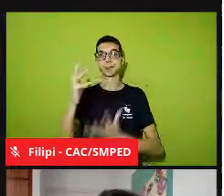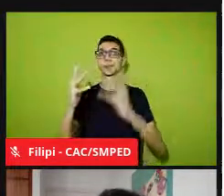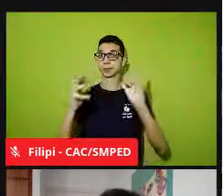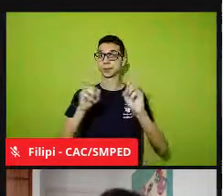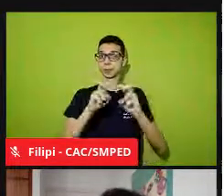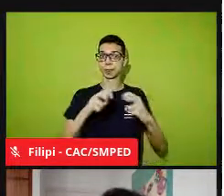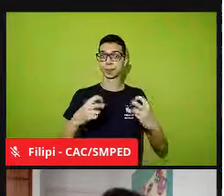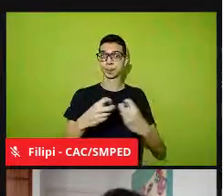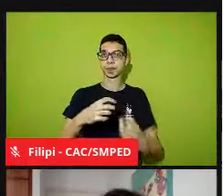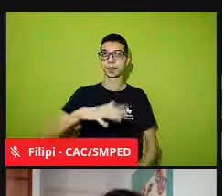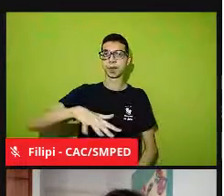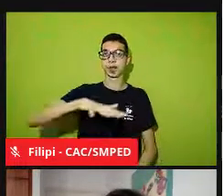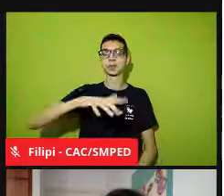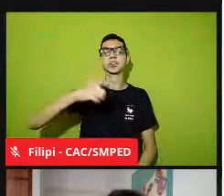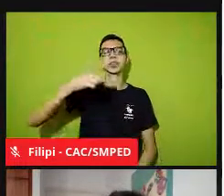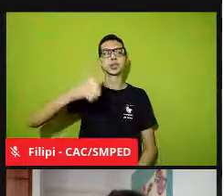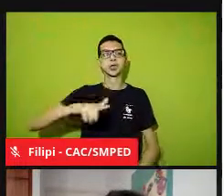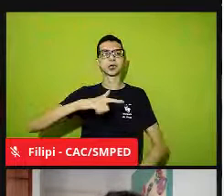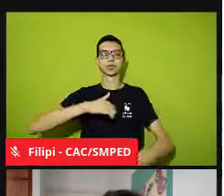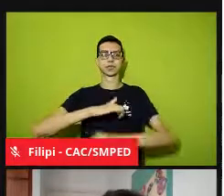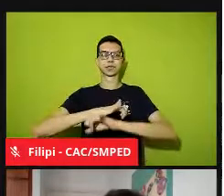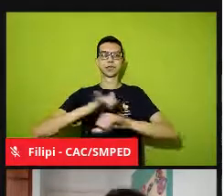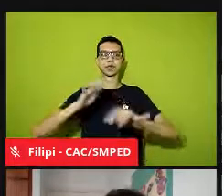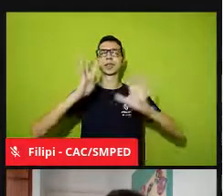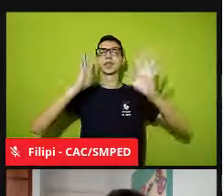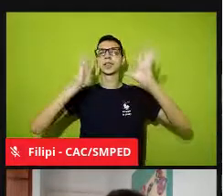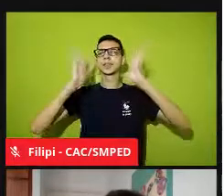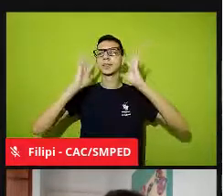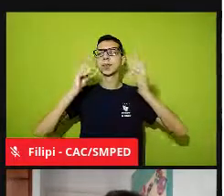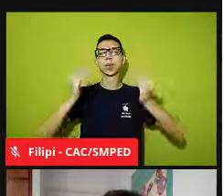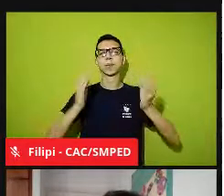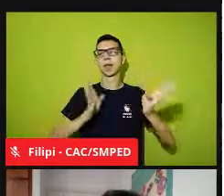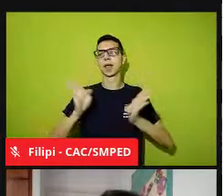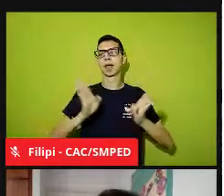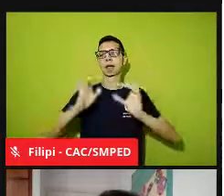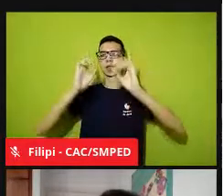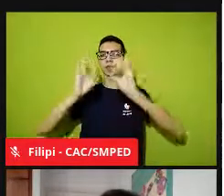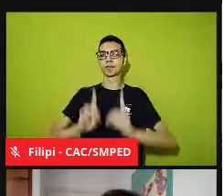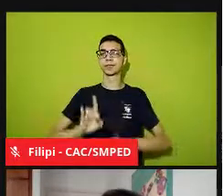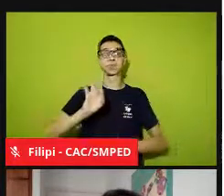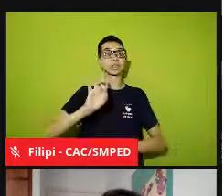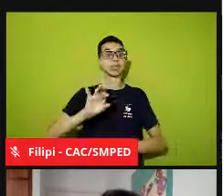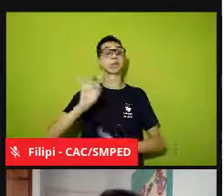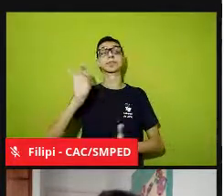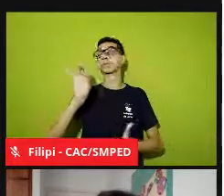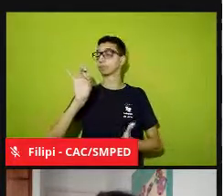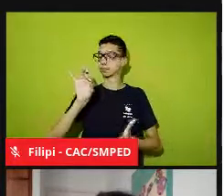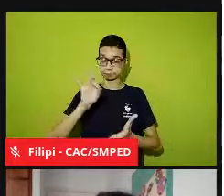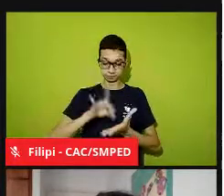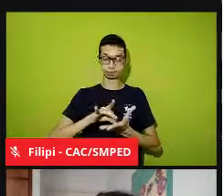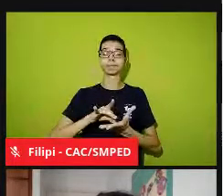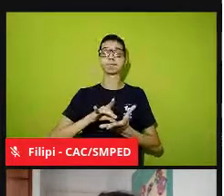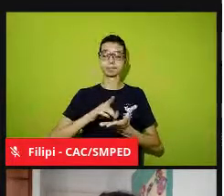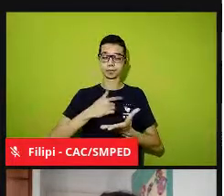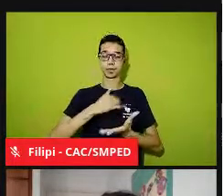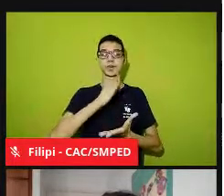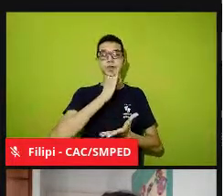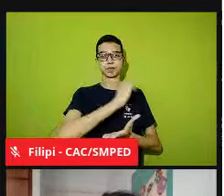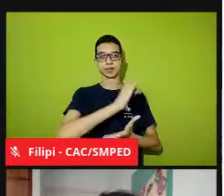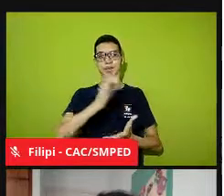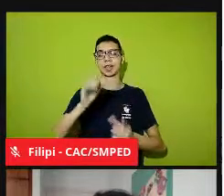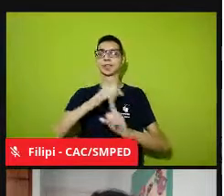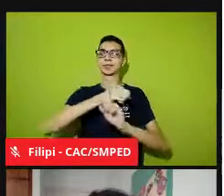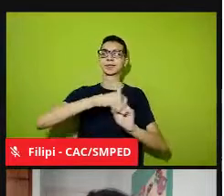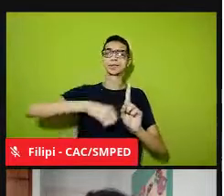a acessibilidade para a pessoa com deficiência, mas também, de fato, isso, né, que isso é um ganho para